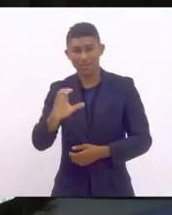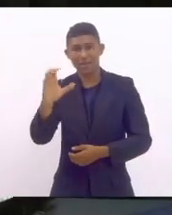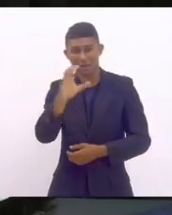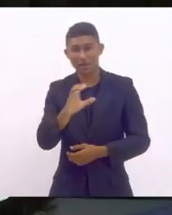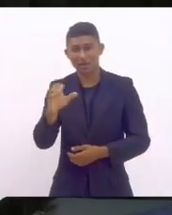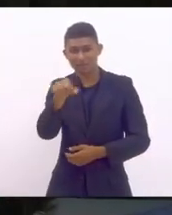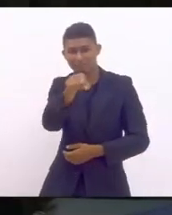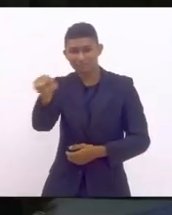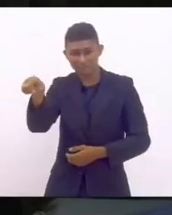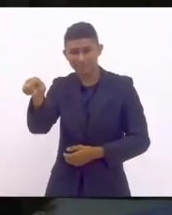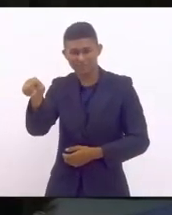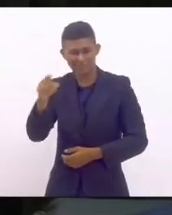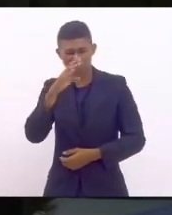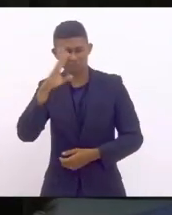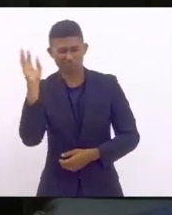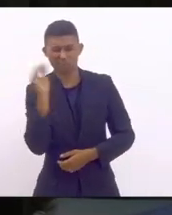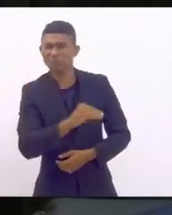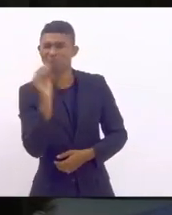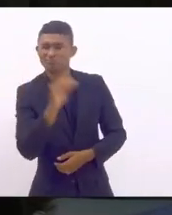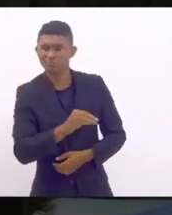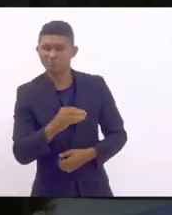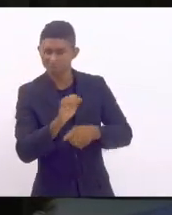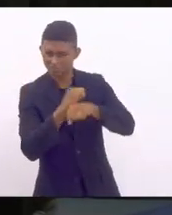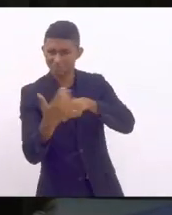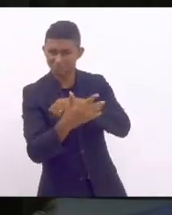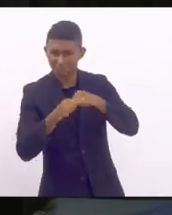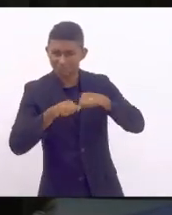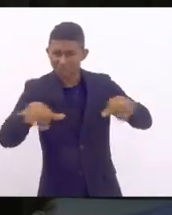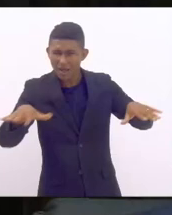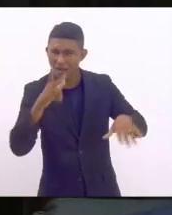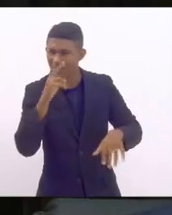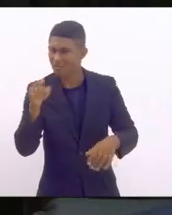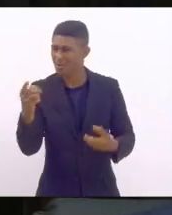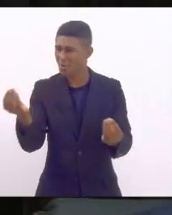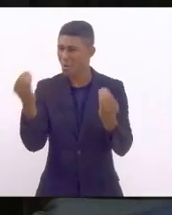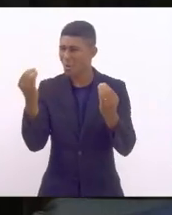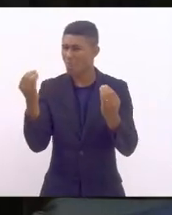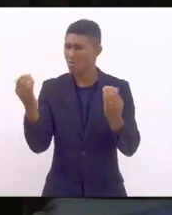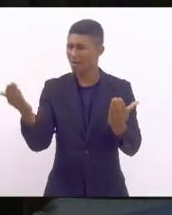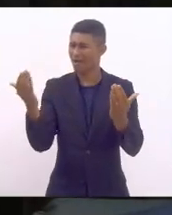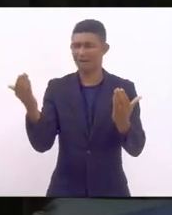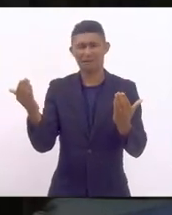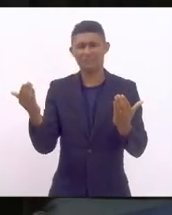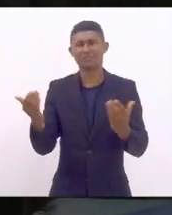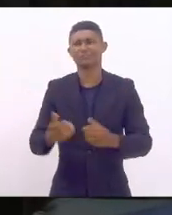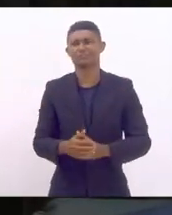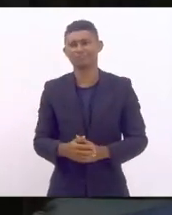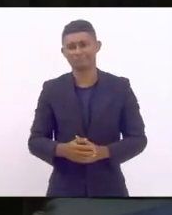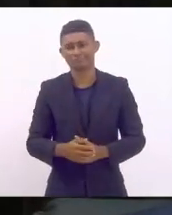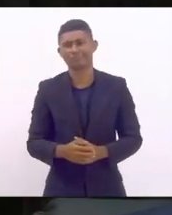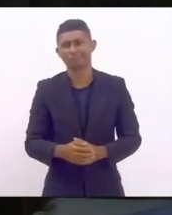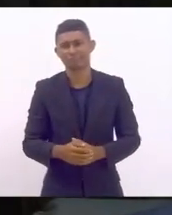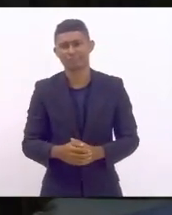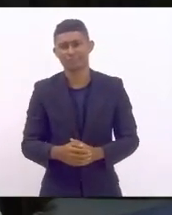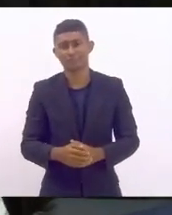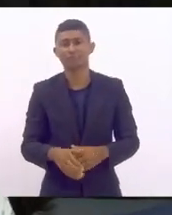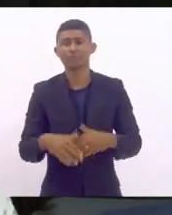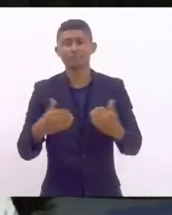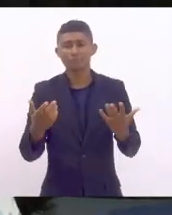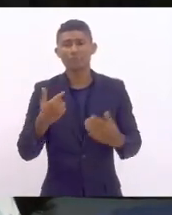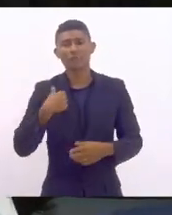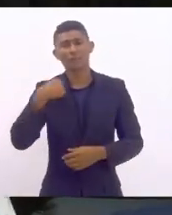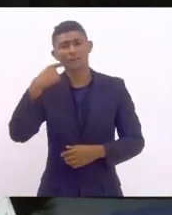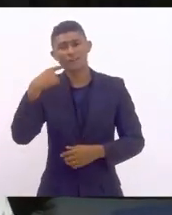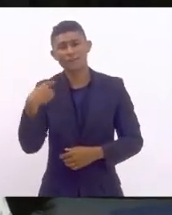pandemia Foi algo inacreditável desprezível e eu tô vendo a